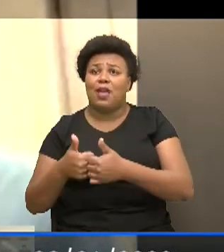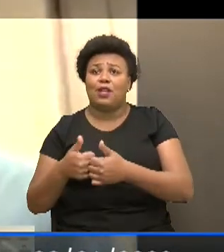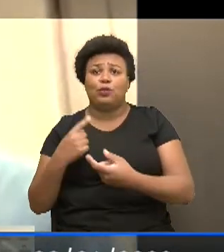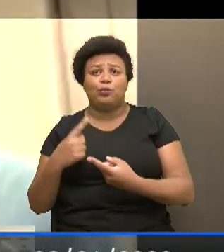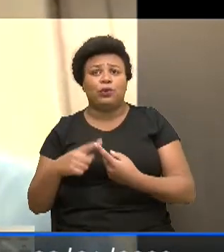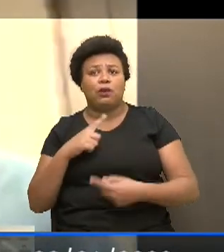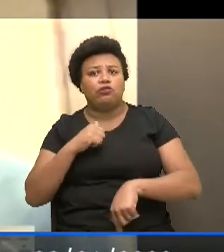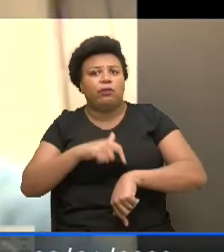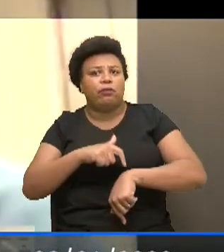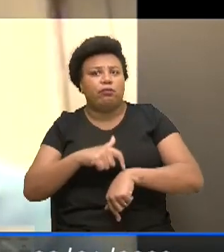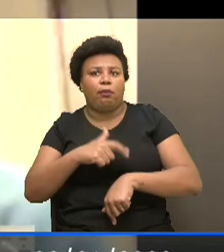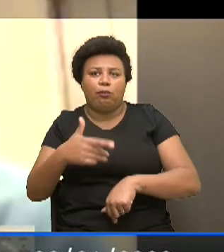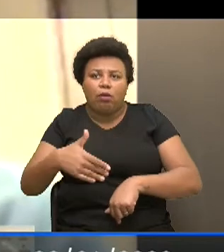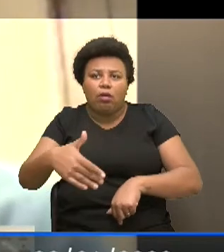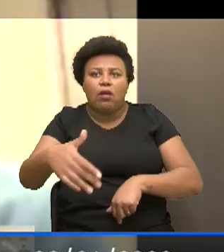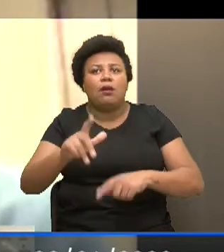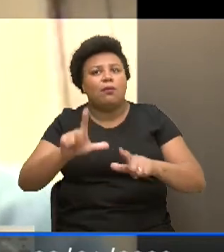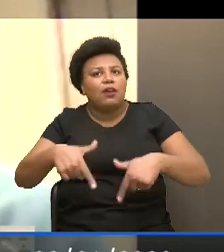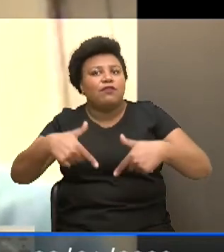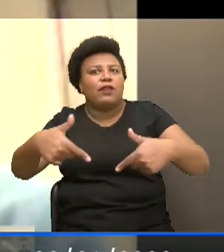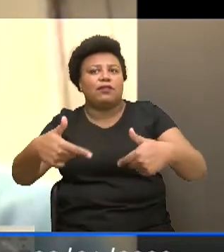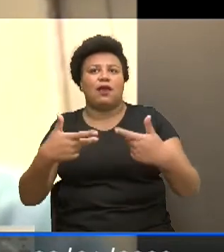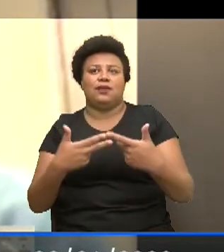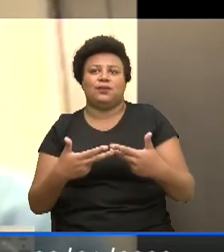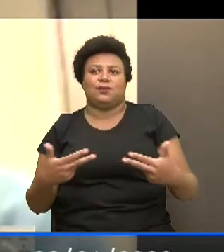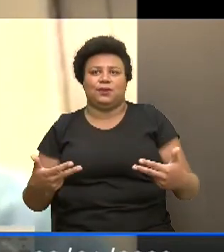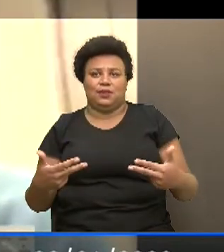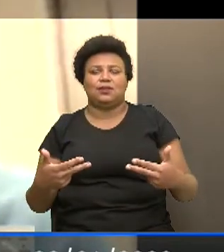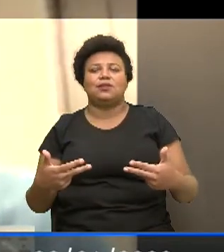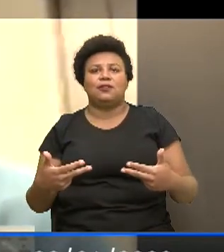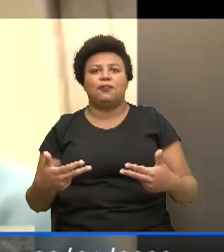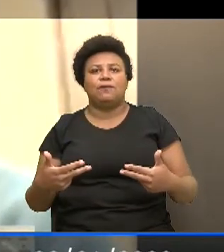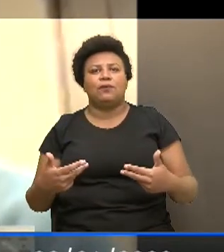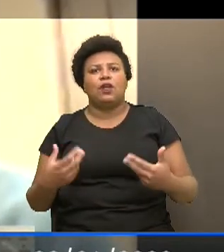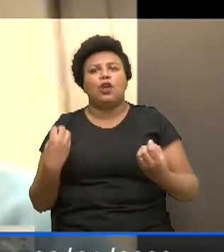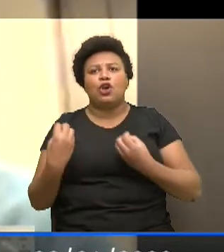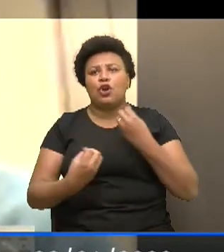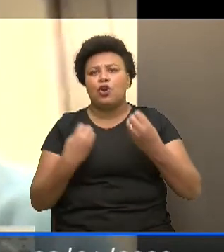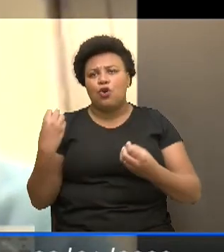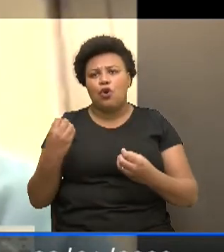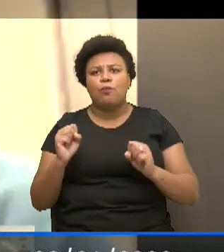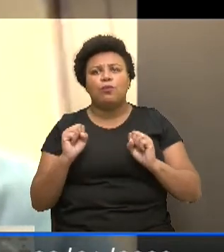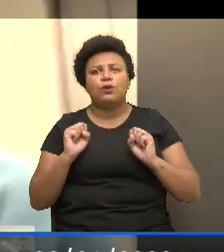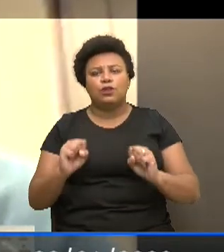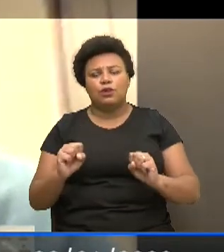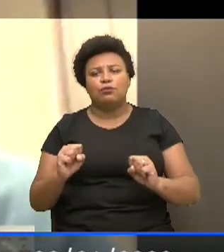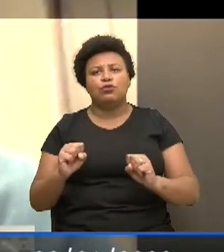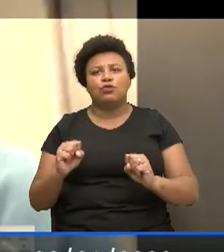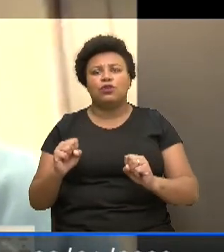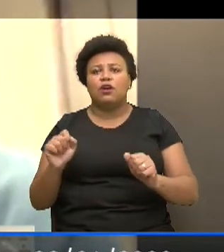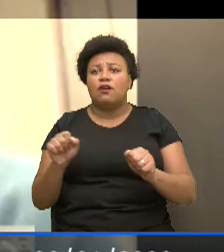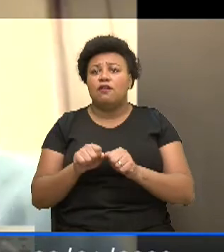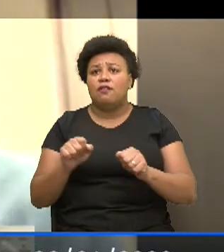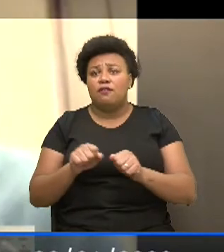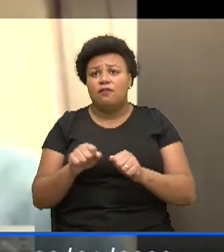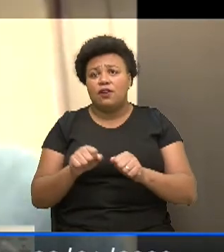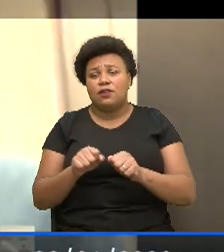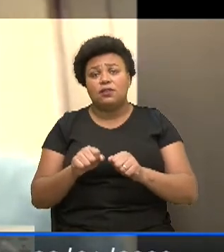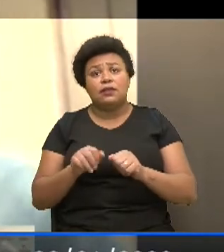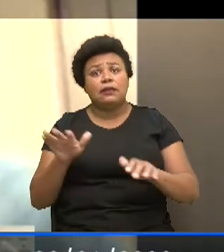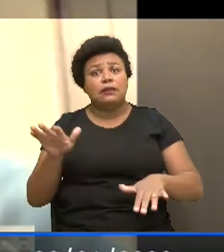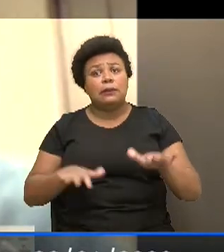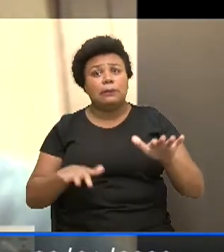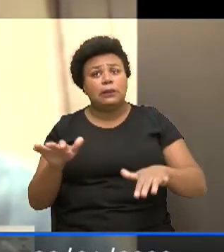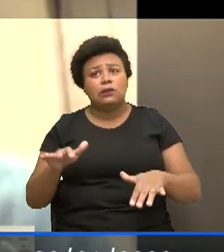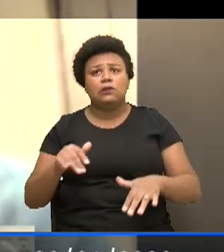um tempo ainda pela frente para enfrentar essa situação, né? E como nós vamos poder proceder, dependendo da